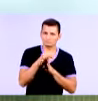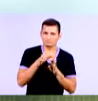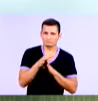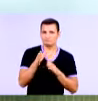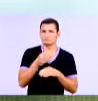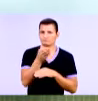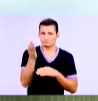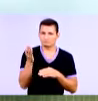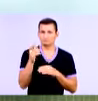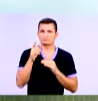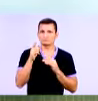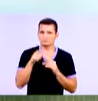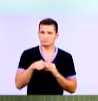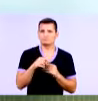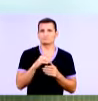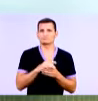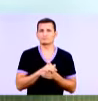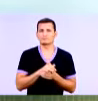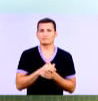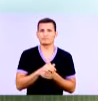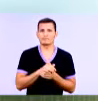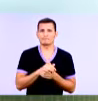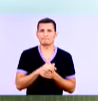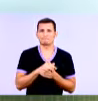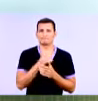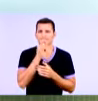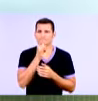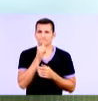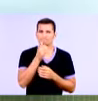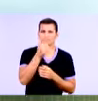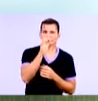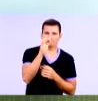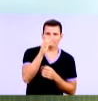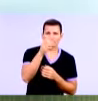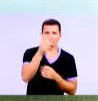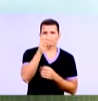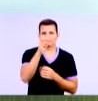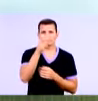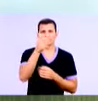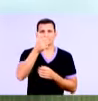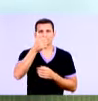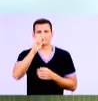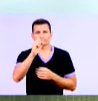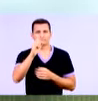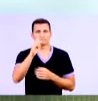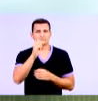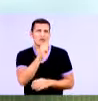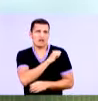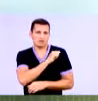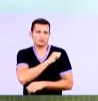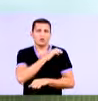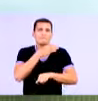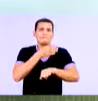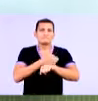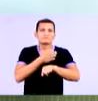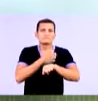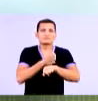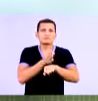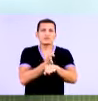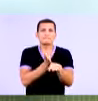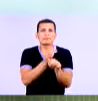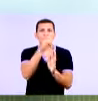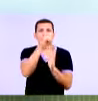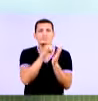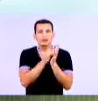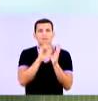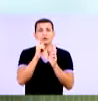para vocês é o seguinte: em vez de 10, 15, 20 alunos do mesmo polo baixar o mesmo arquivo, peça para apenas um